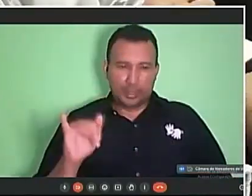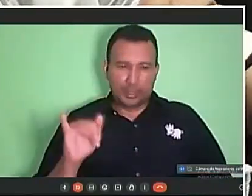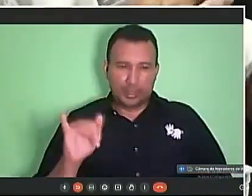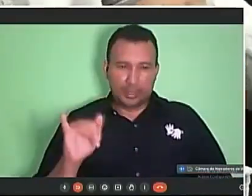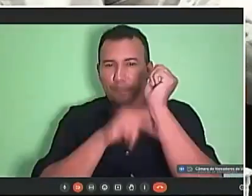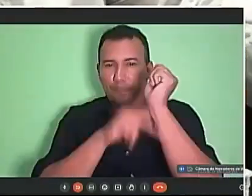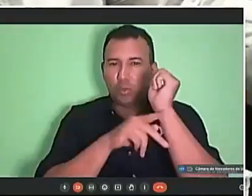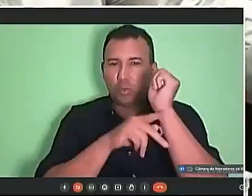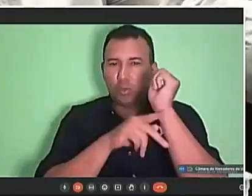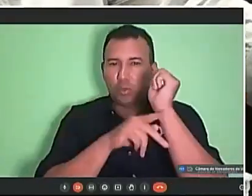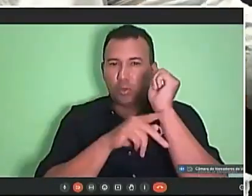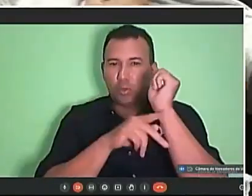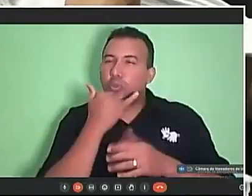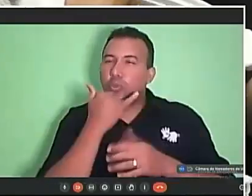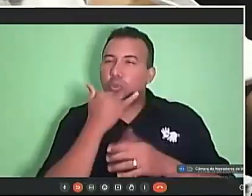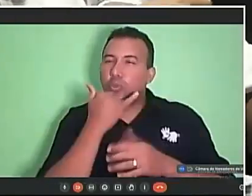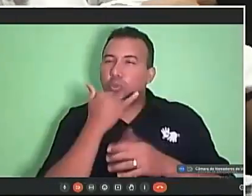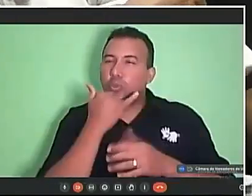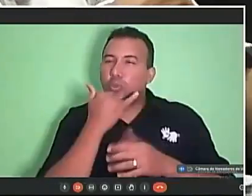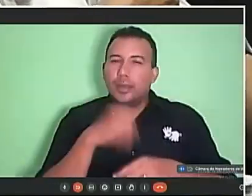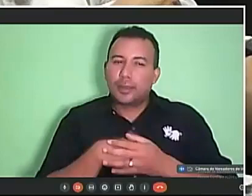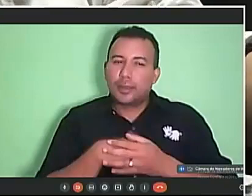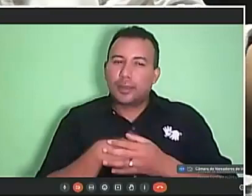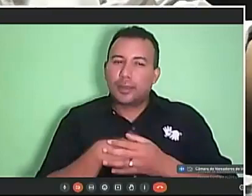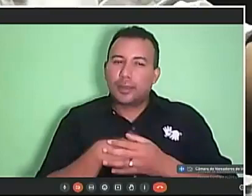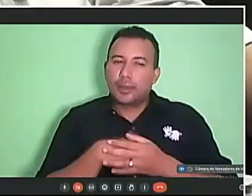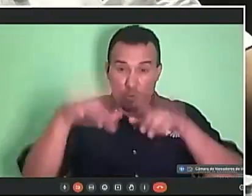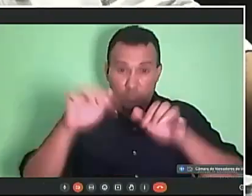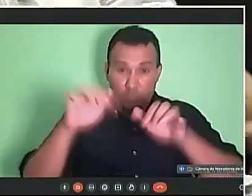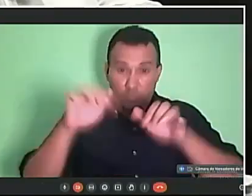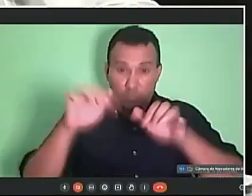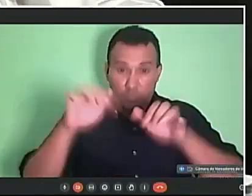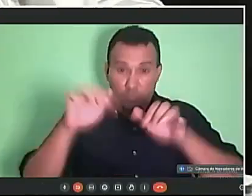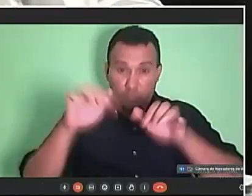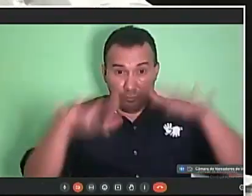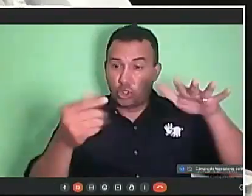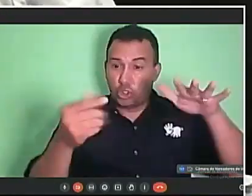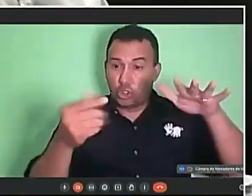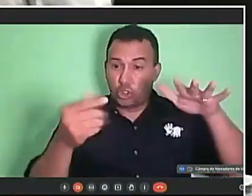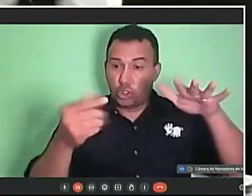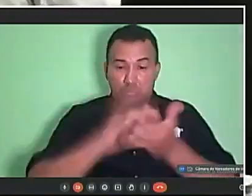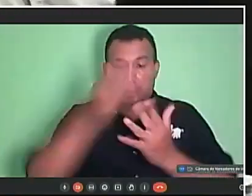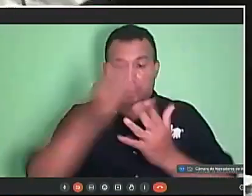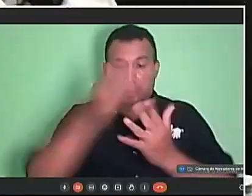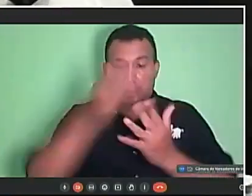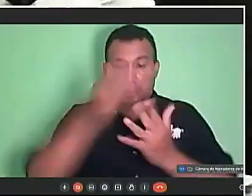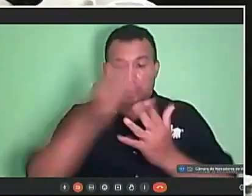da usina de Foz da Areia. Porto União não recebe recursos nenhum.